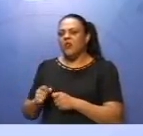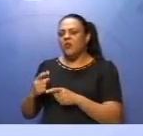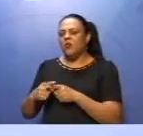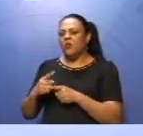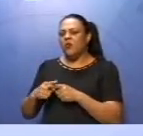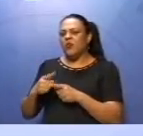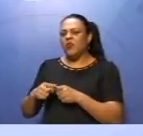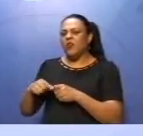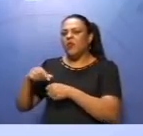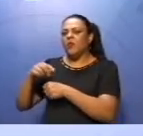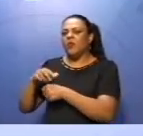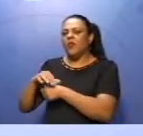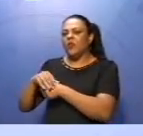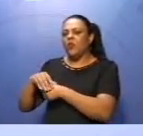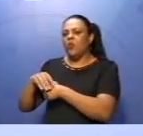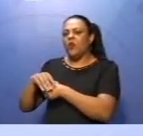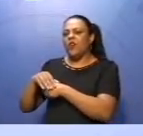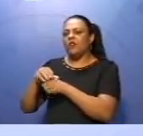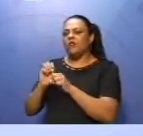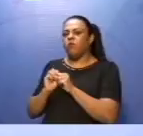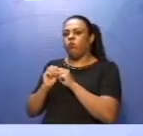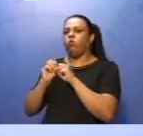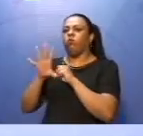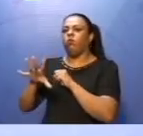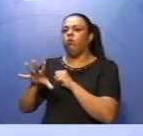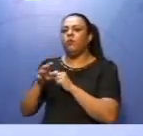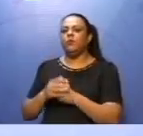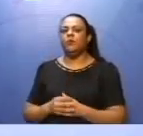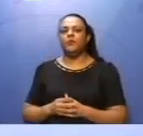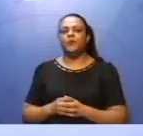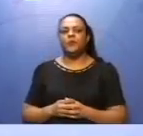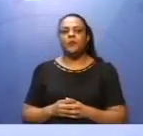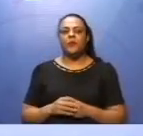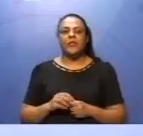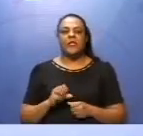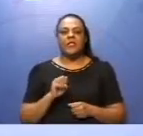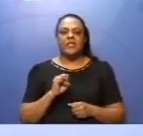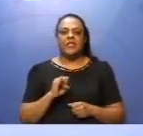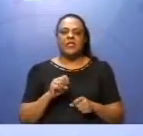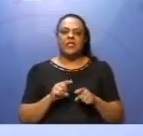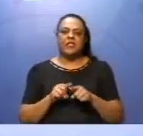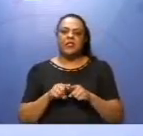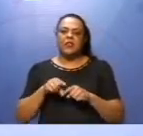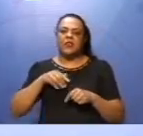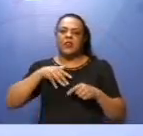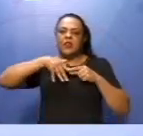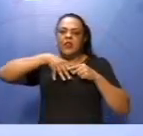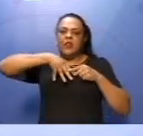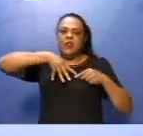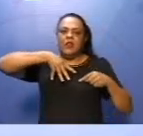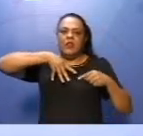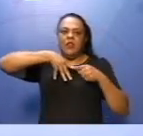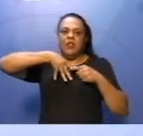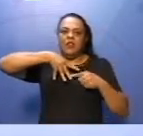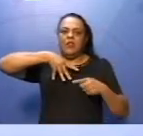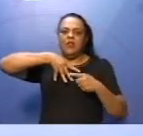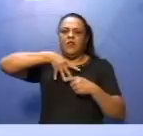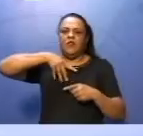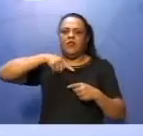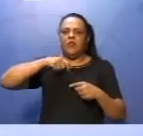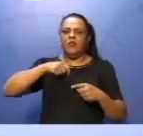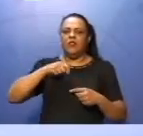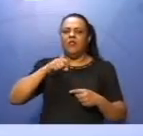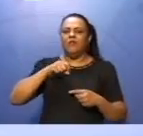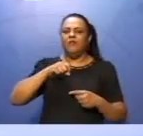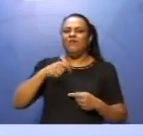resposta imunológica. Se a gente tiver esse fluido aqui, no caso esse alvéolo que é representado aqui, não vai haver